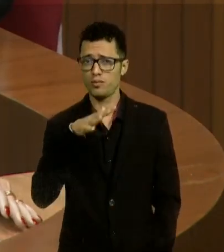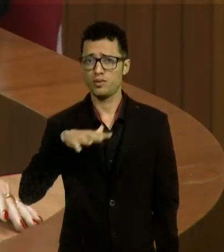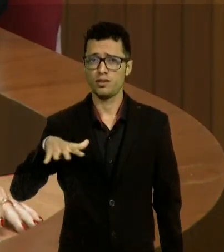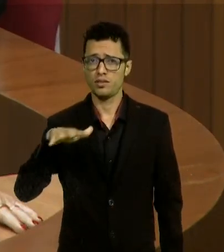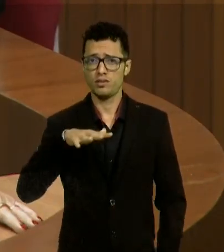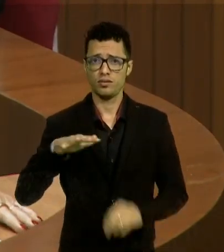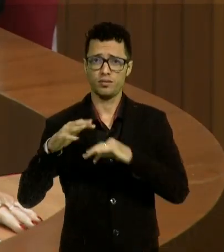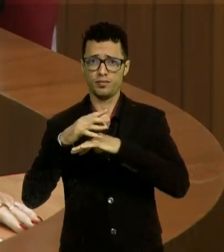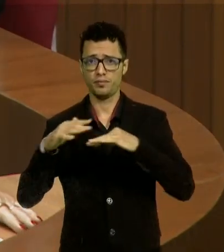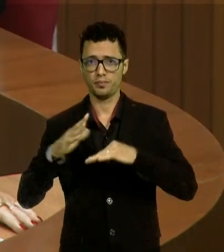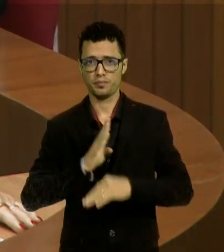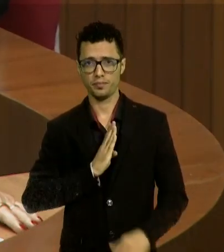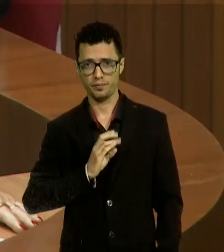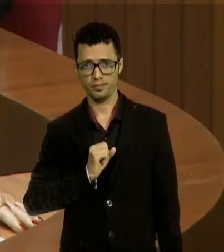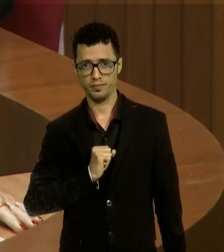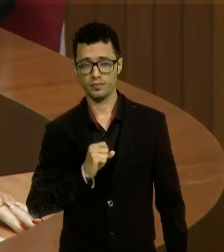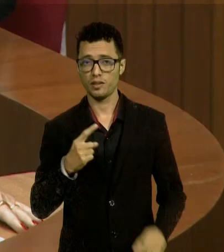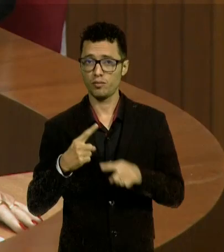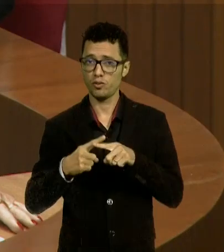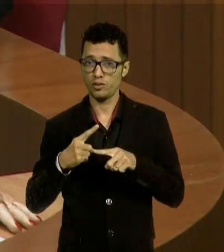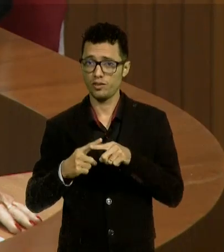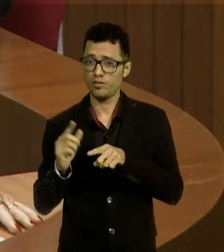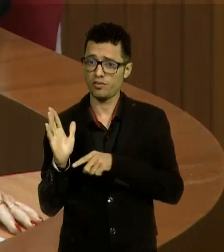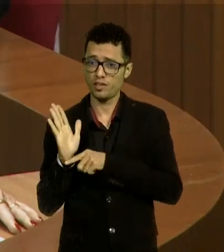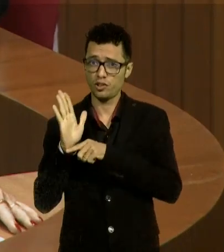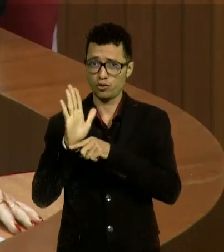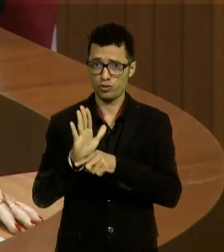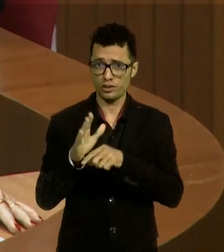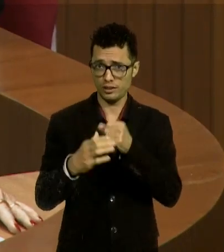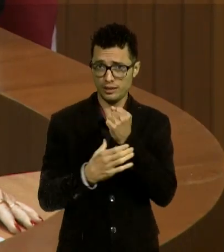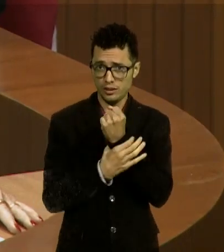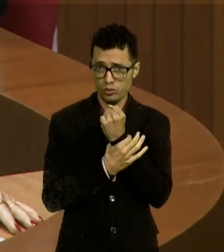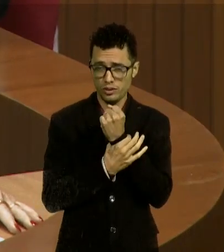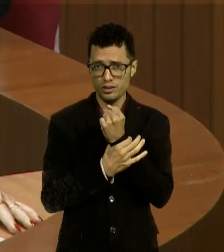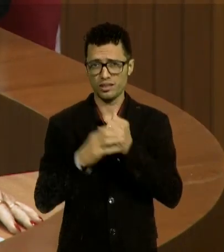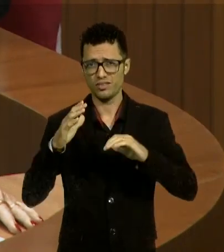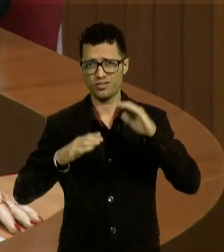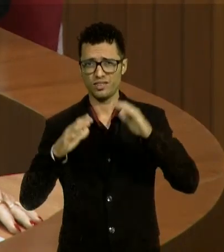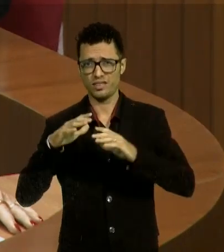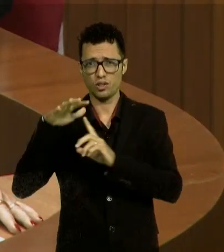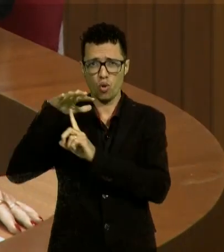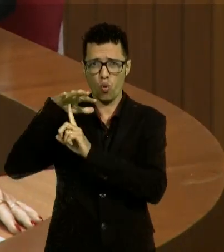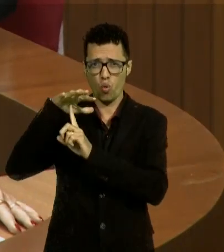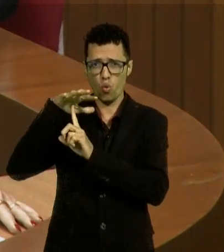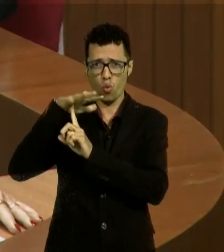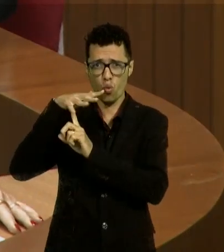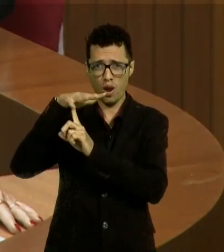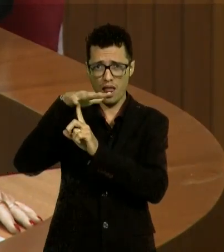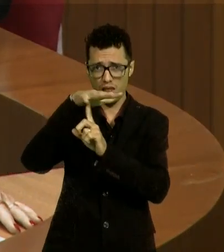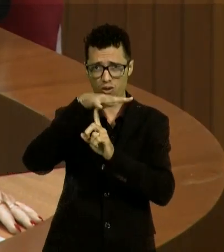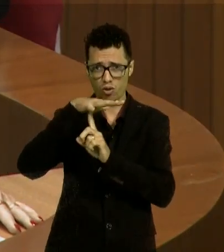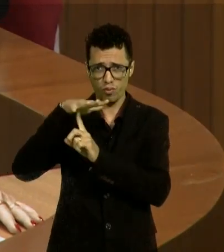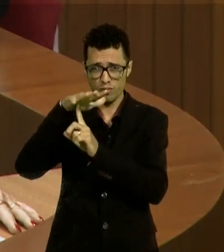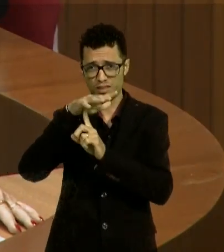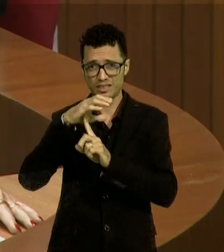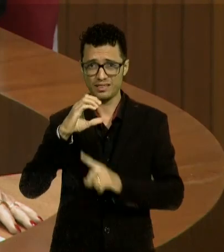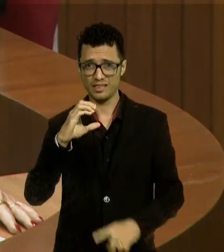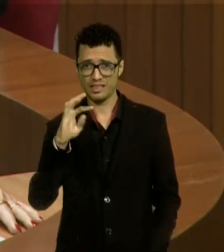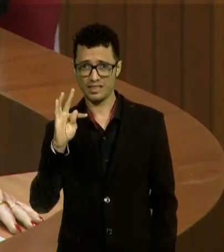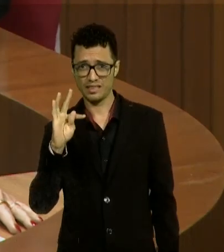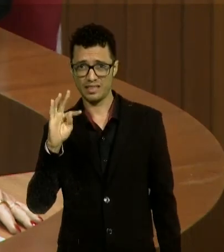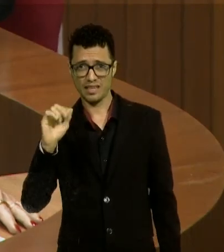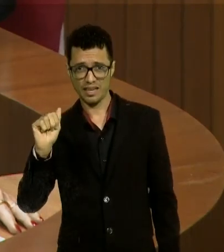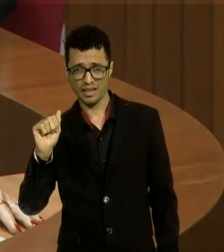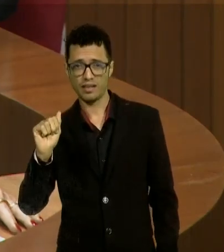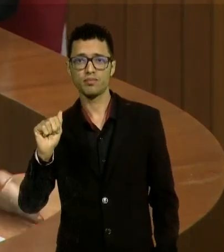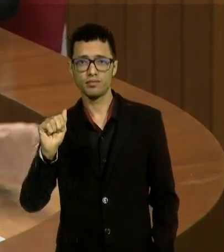porque além de auxiliar na segurança, muitas vezes o CTA, às vezes o helicóptero faz até um auxílio na